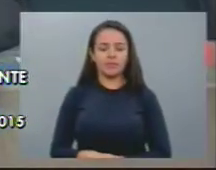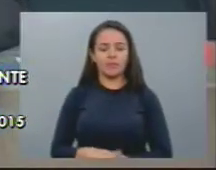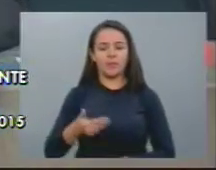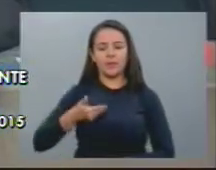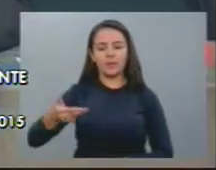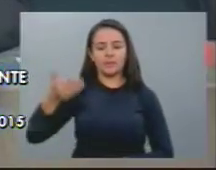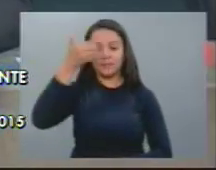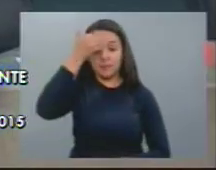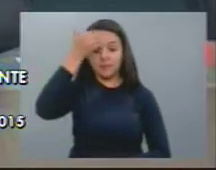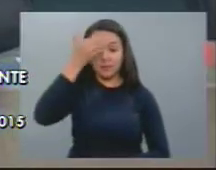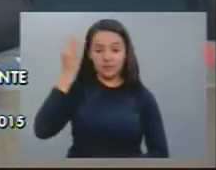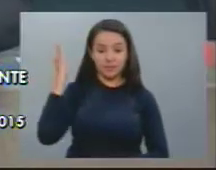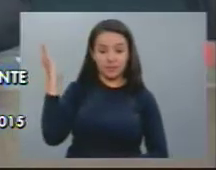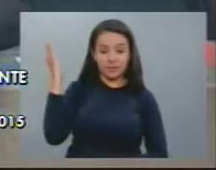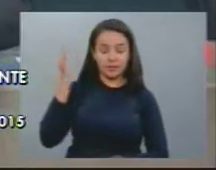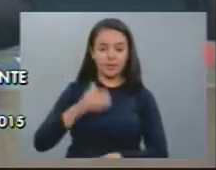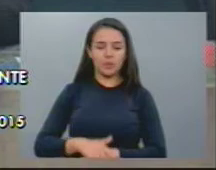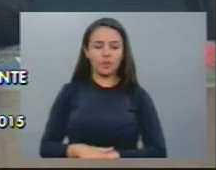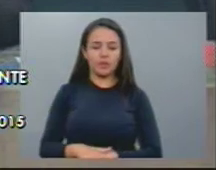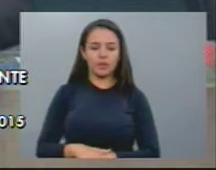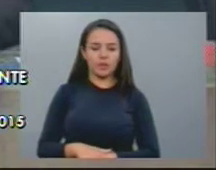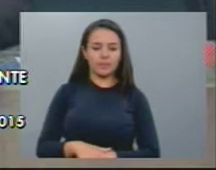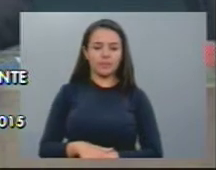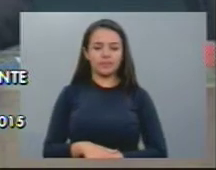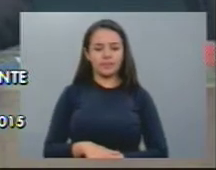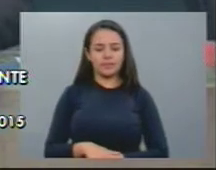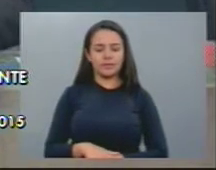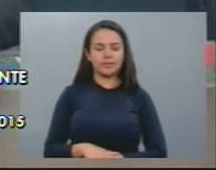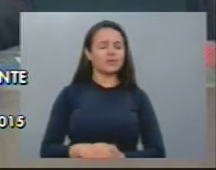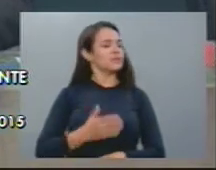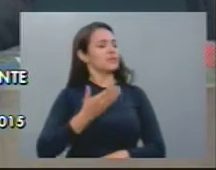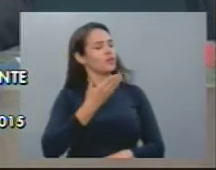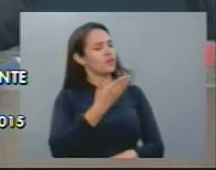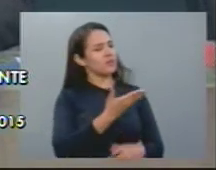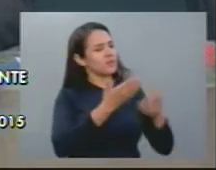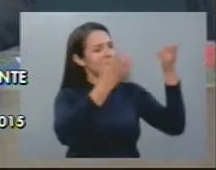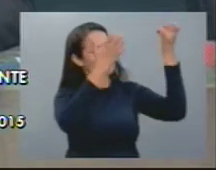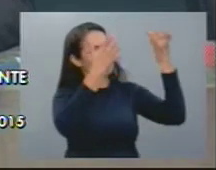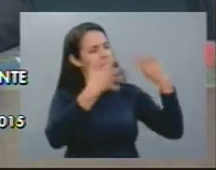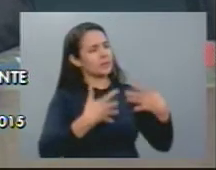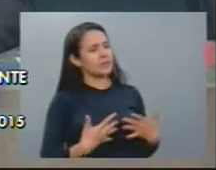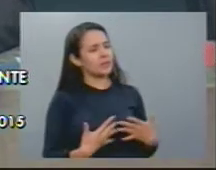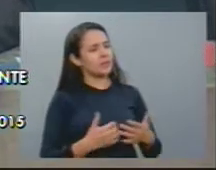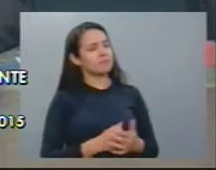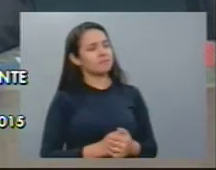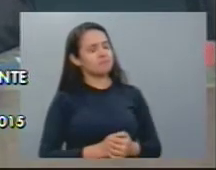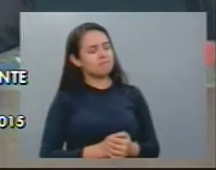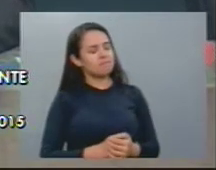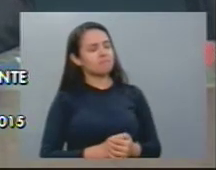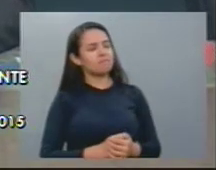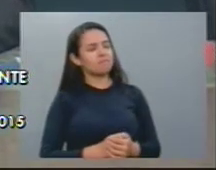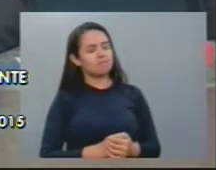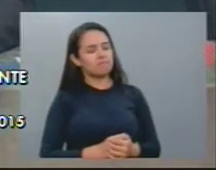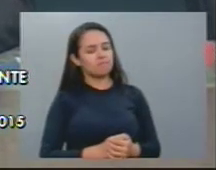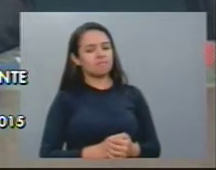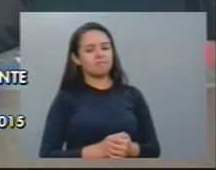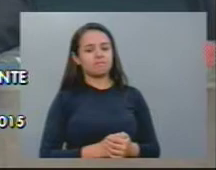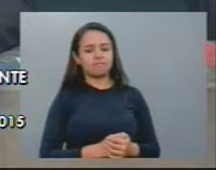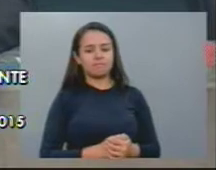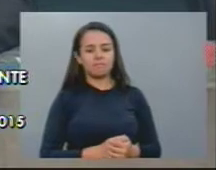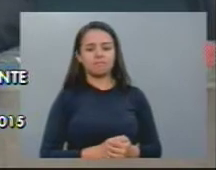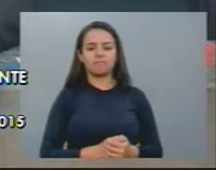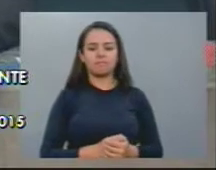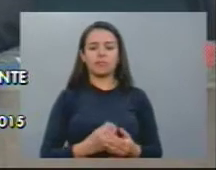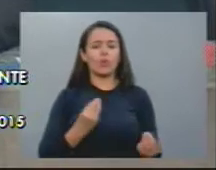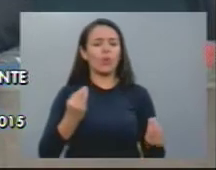Deputado Renato Roseno, a sua fala, ela tem a responsabilidade